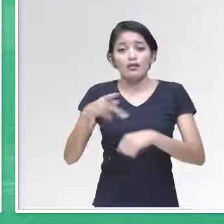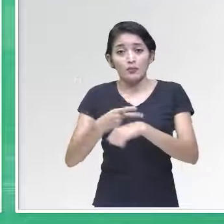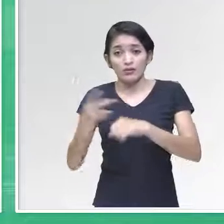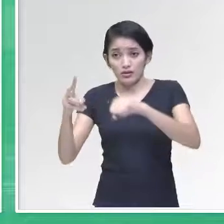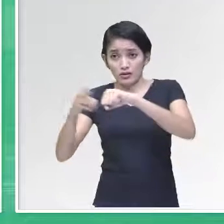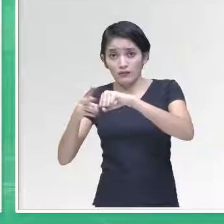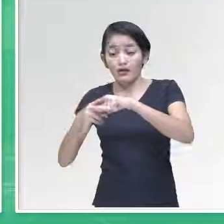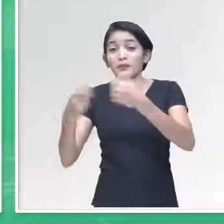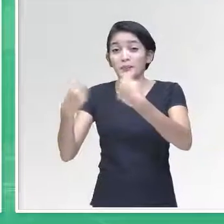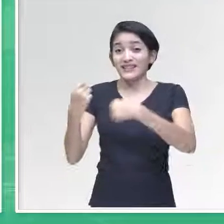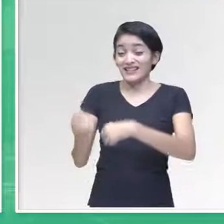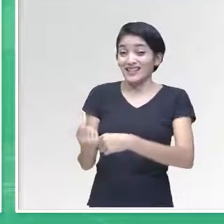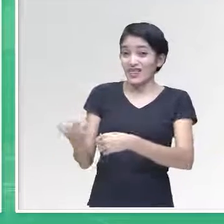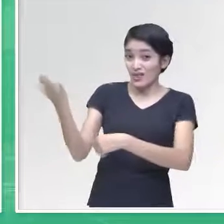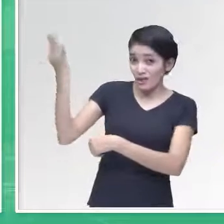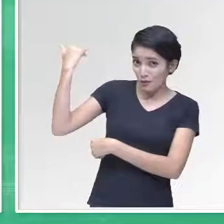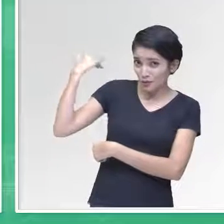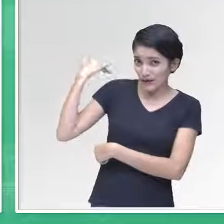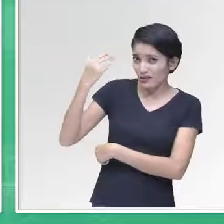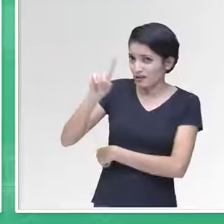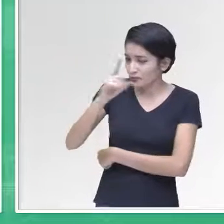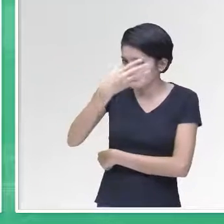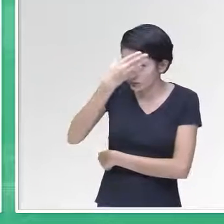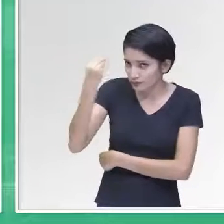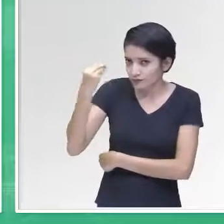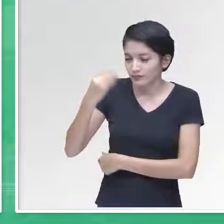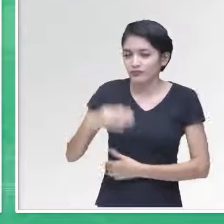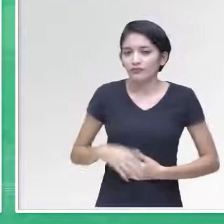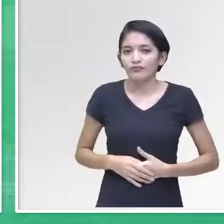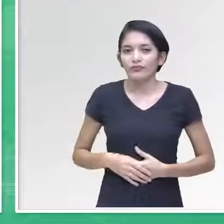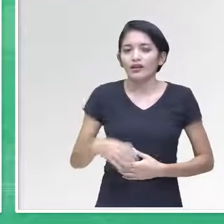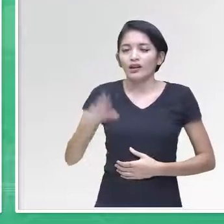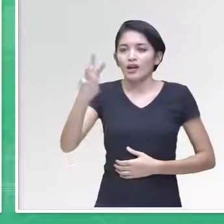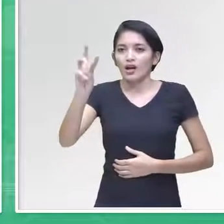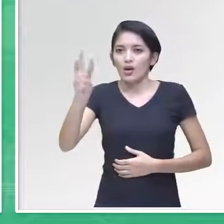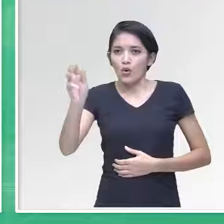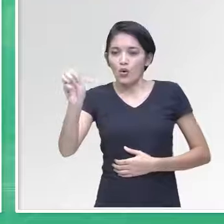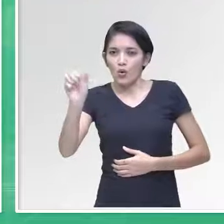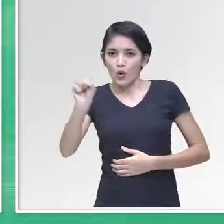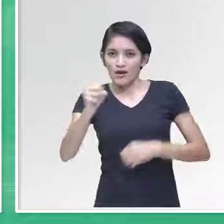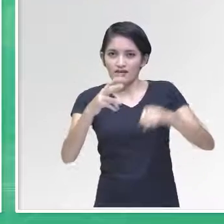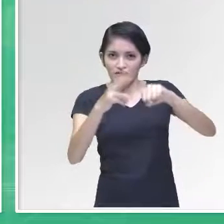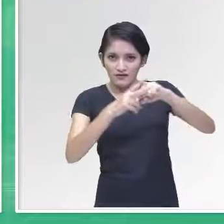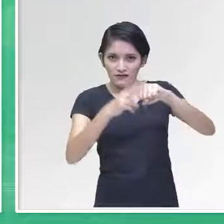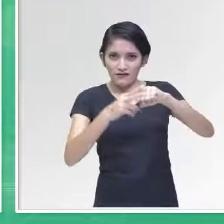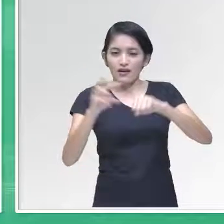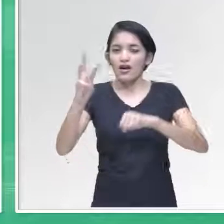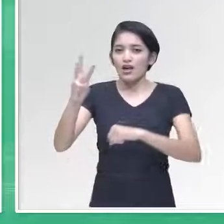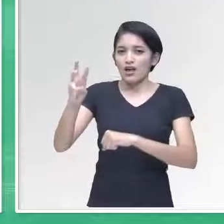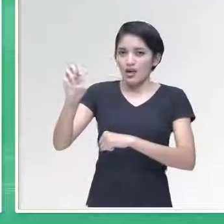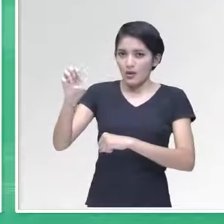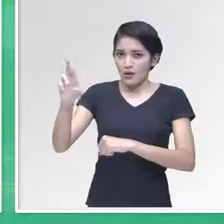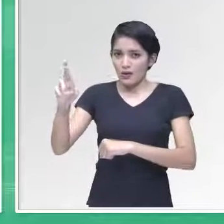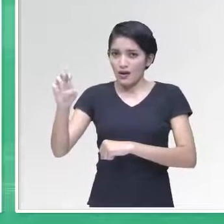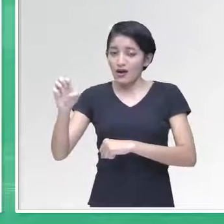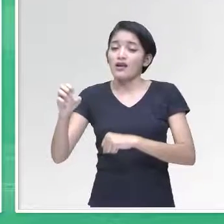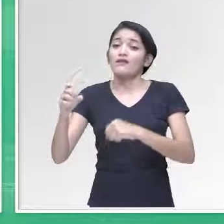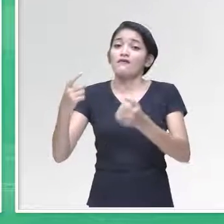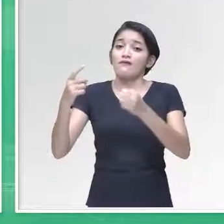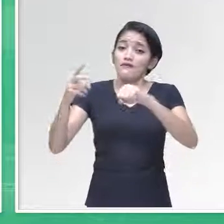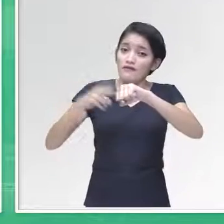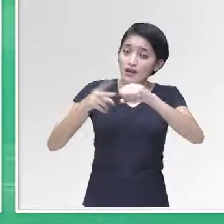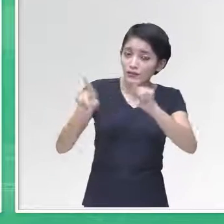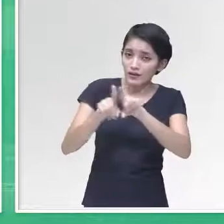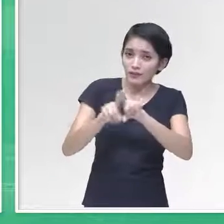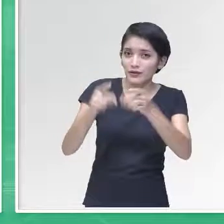no passado, não esqueçam, certo? Was, verbo. Were, verbo também. Combinado?